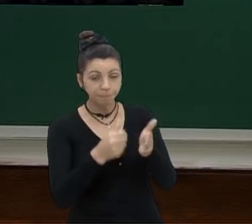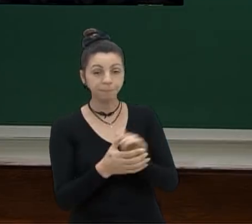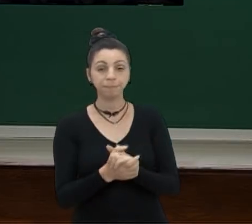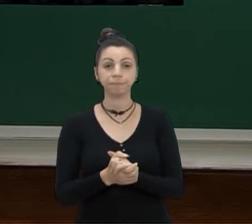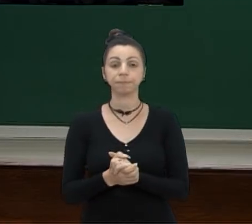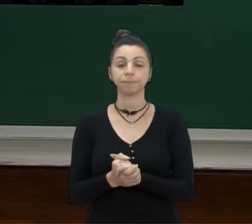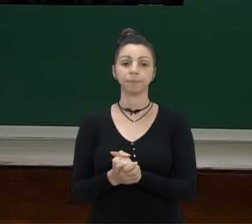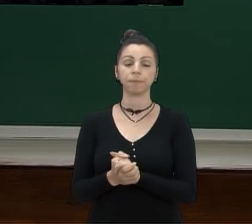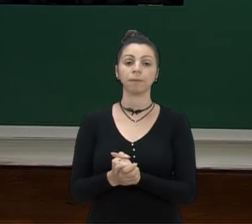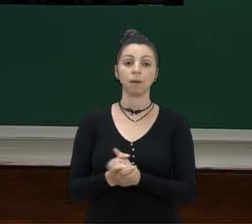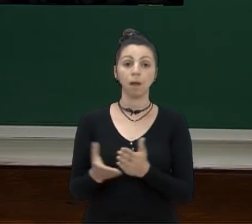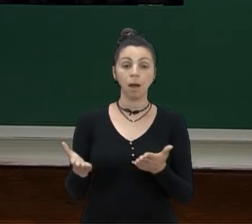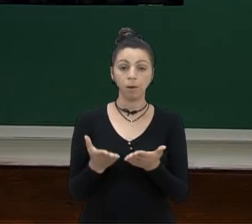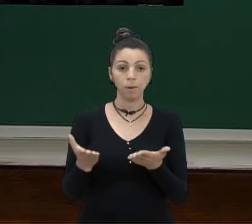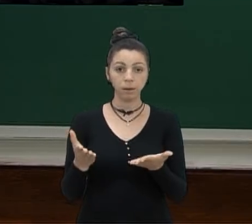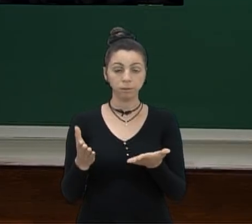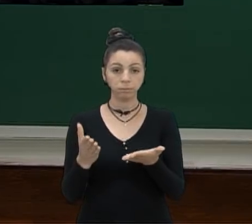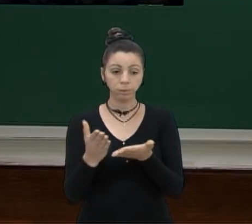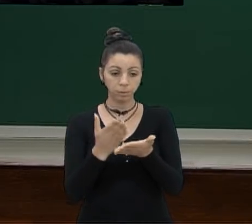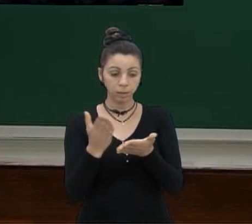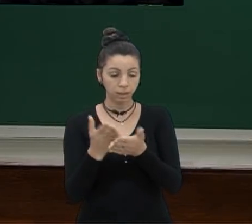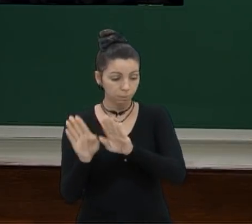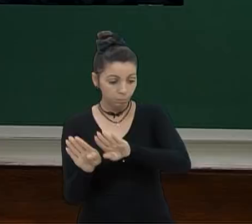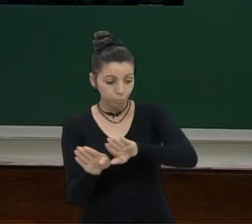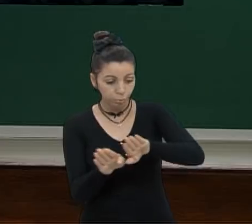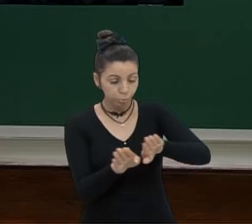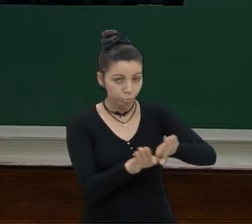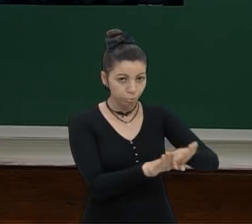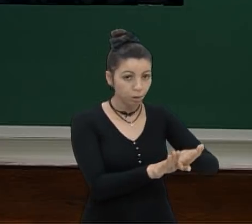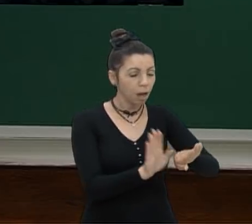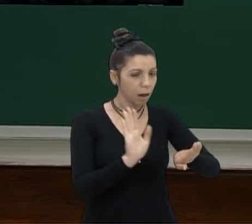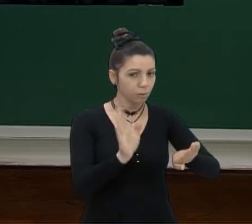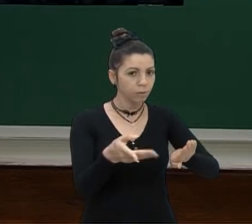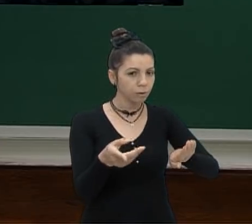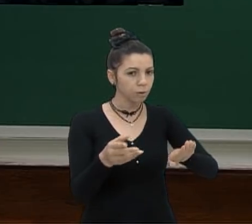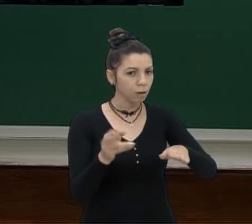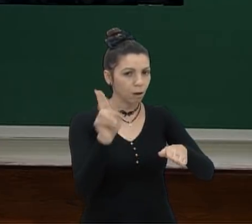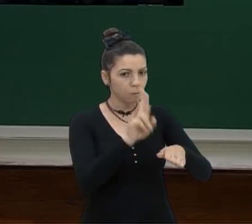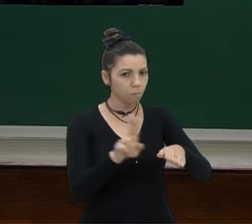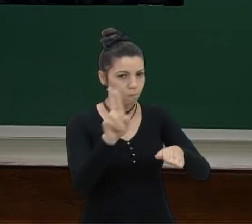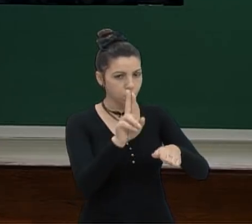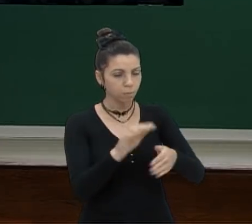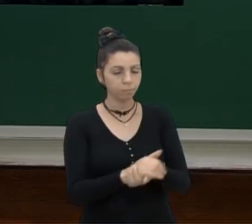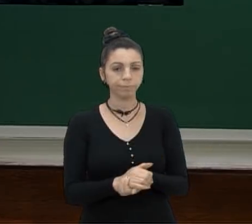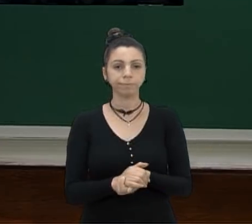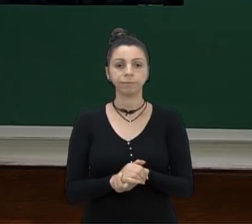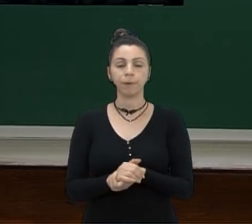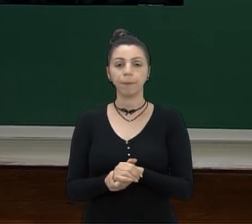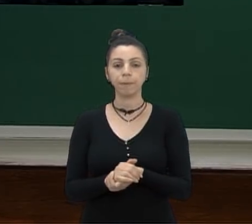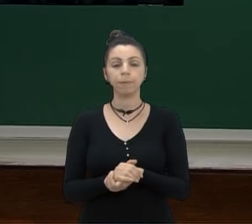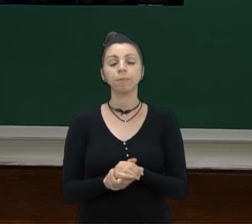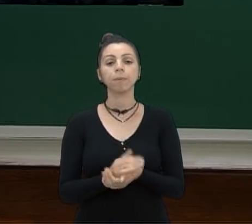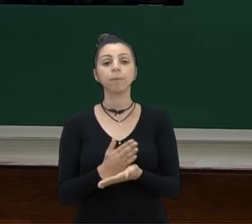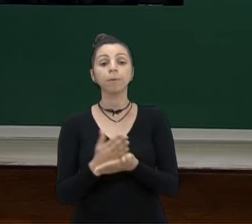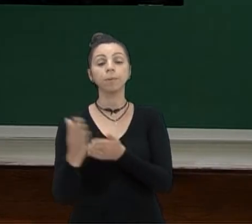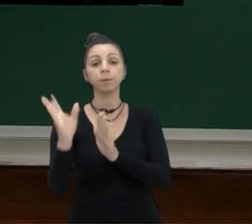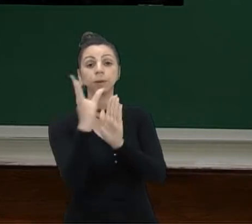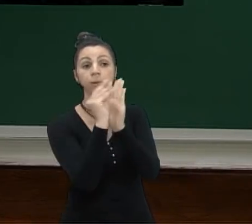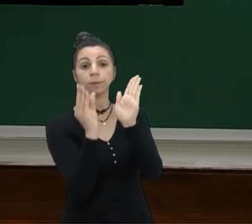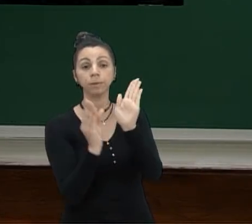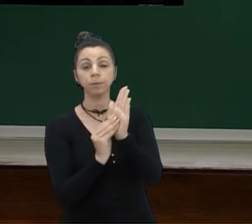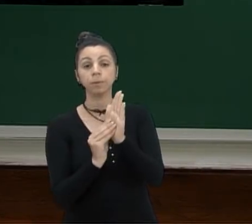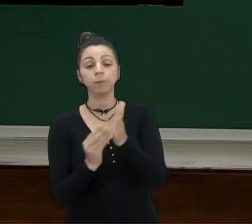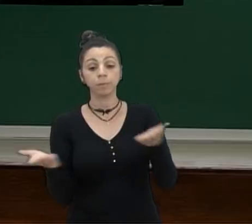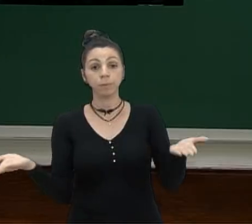agora você vai deixar o teu caderno de lado, daqui a pouco a gente usa. E vamos ver os nossos assuntos da aula de hoje, que eu sei que vocês estão